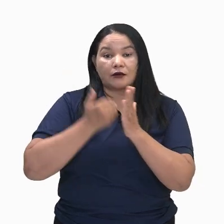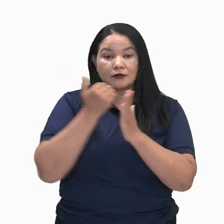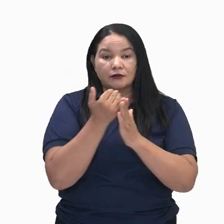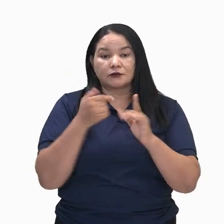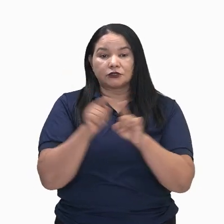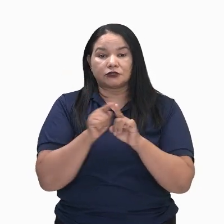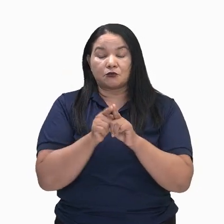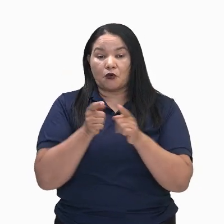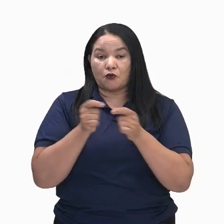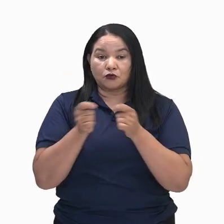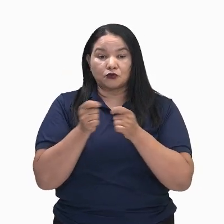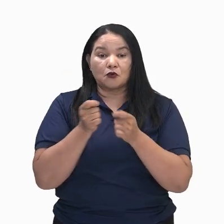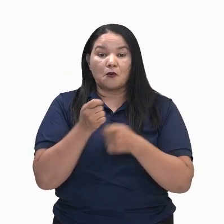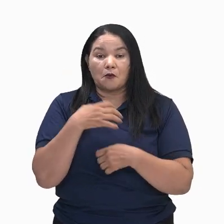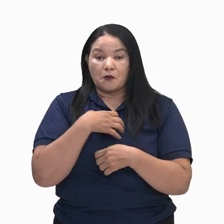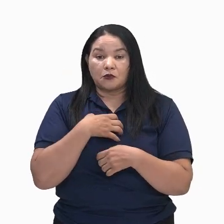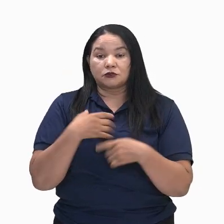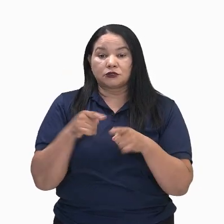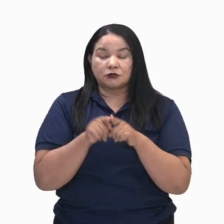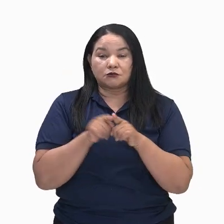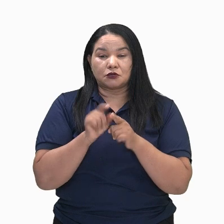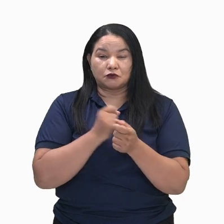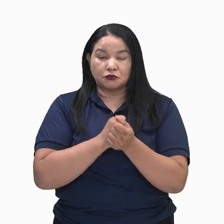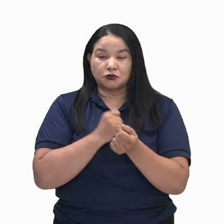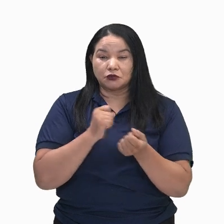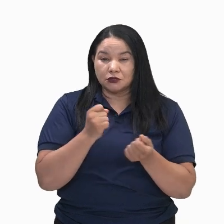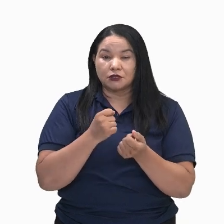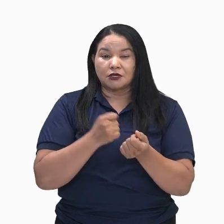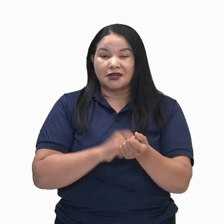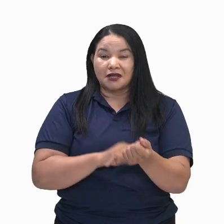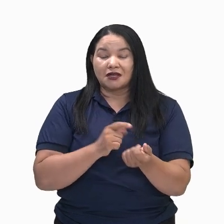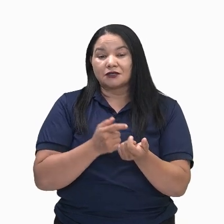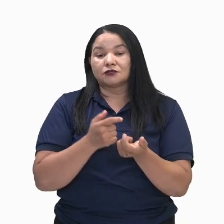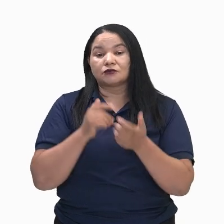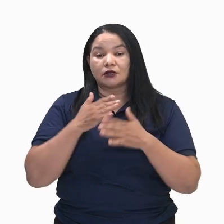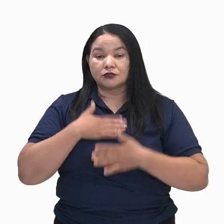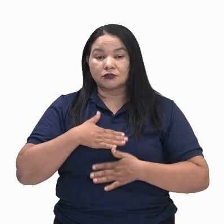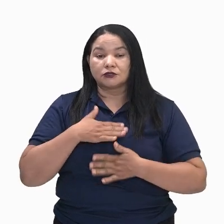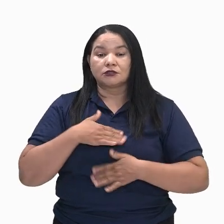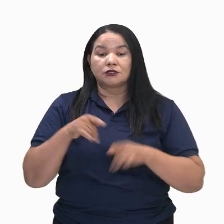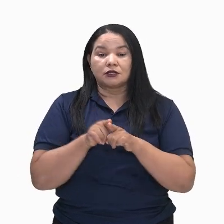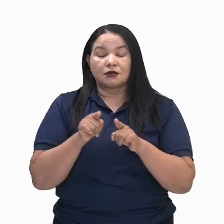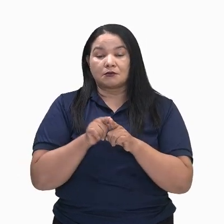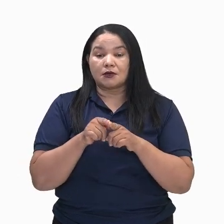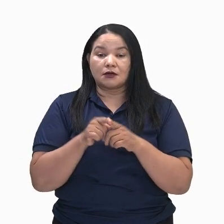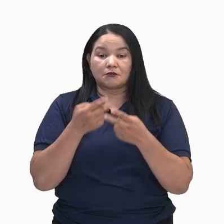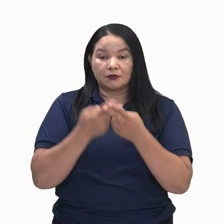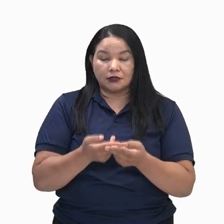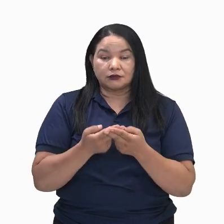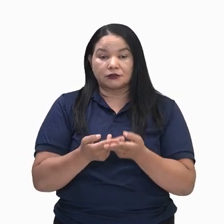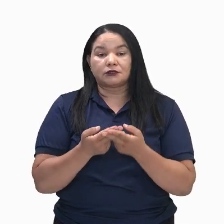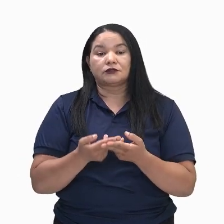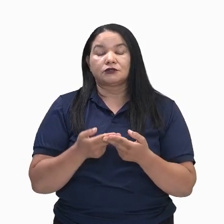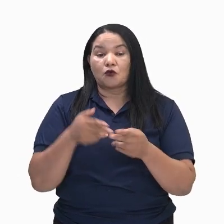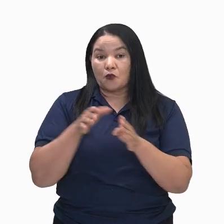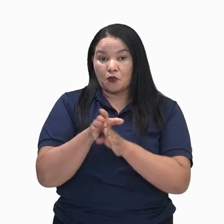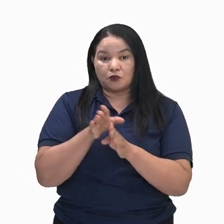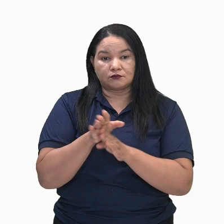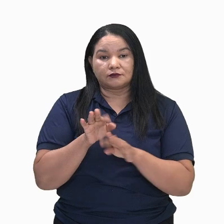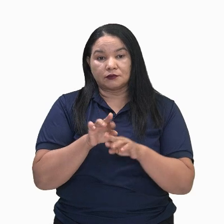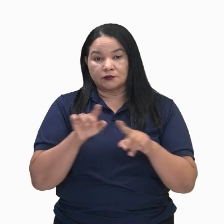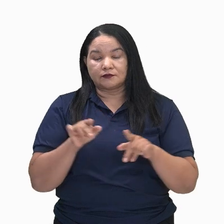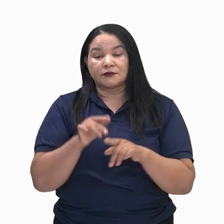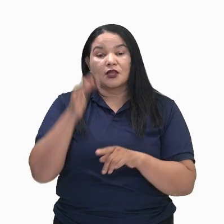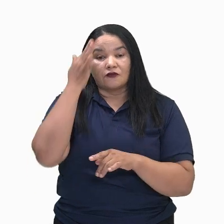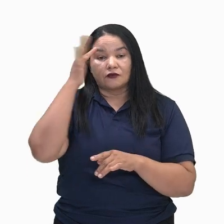e redução do estresse e o desenvolvimento da paciência e disciplina. Outros benefícios são os